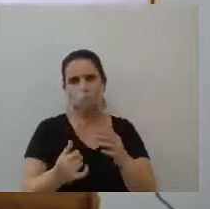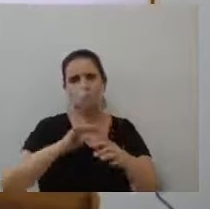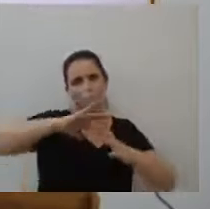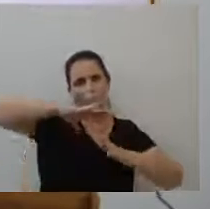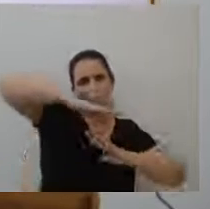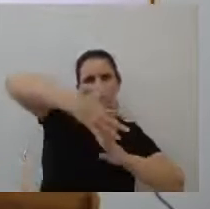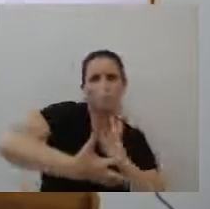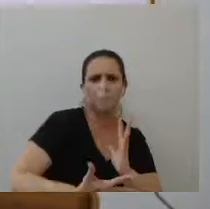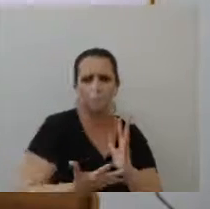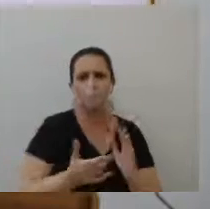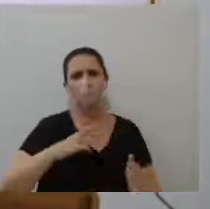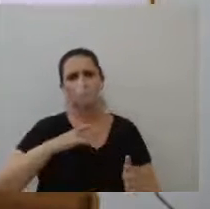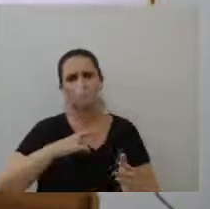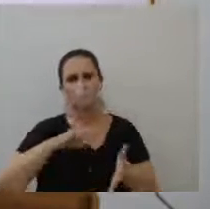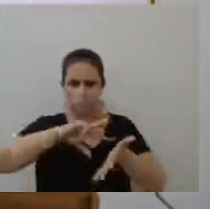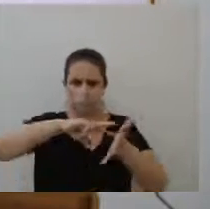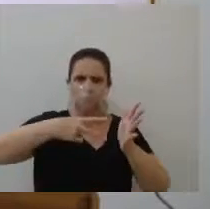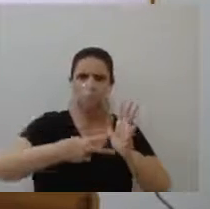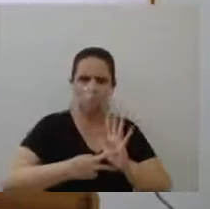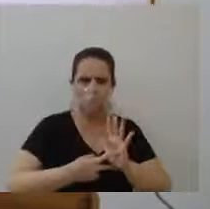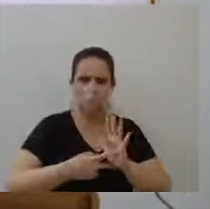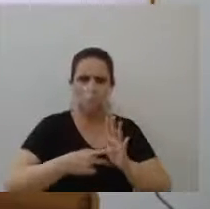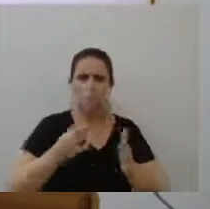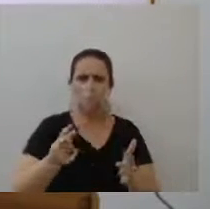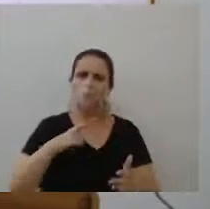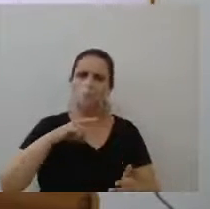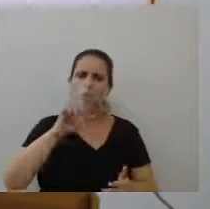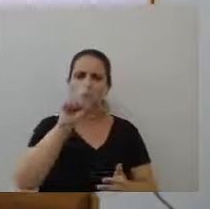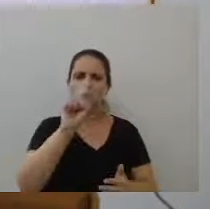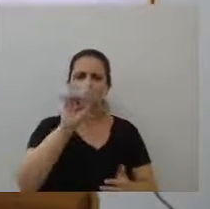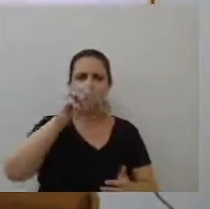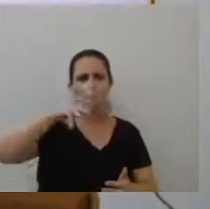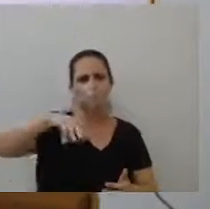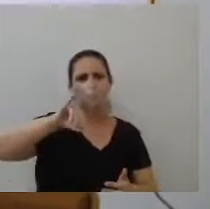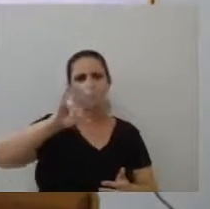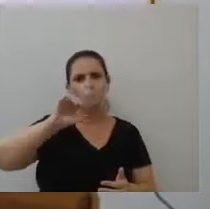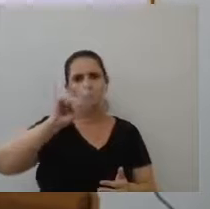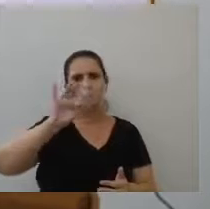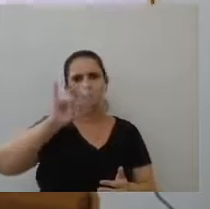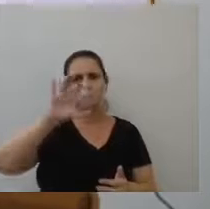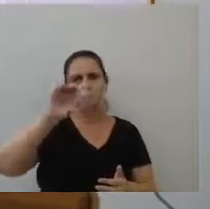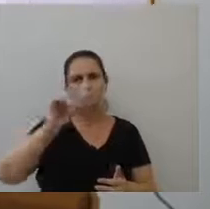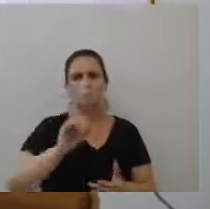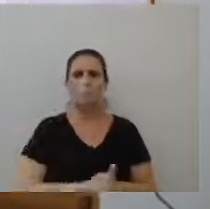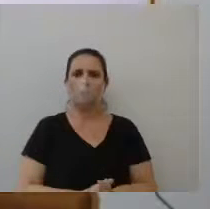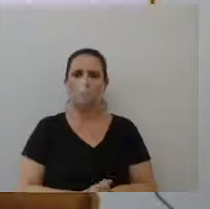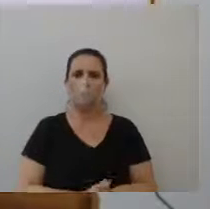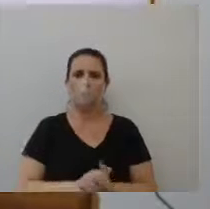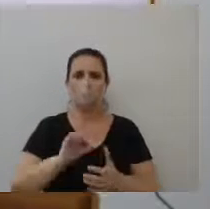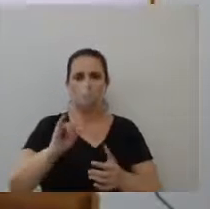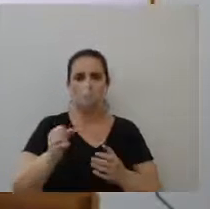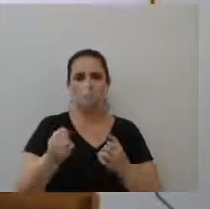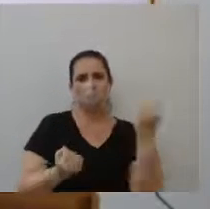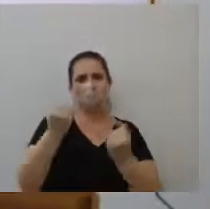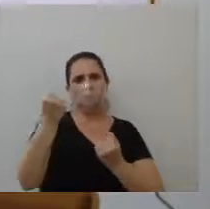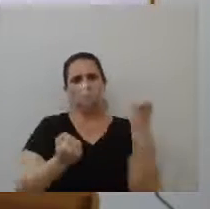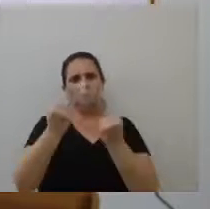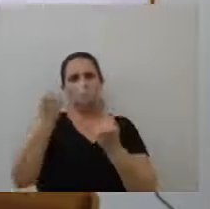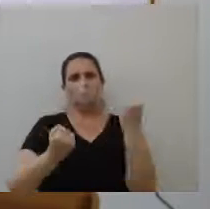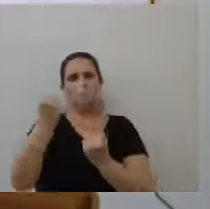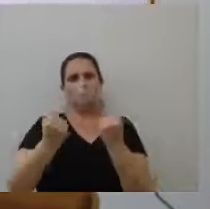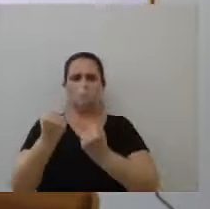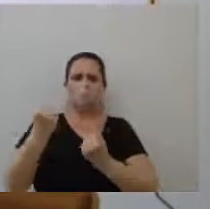uma análise e pesando os exageros. Tem muita coisa que é exaltada e a gente não pode entender